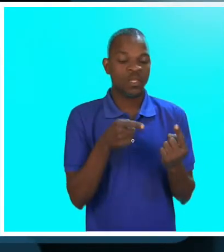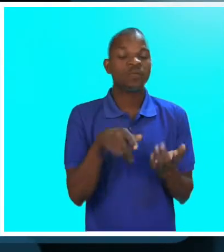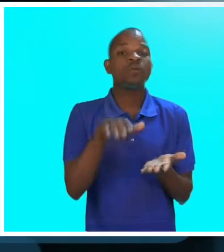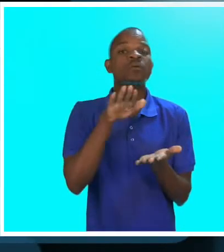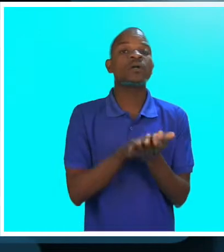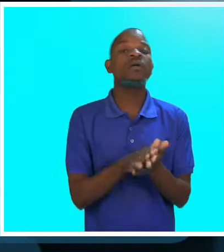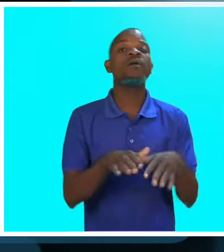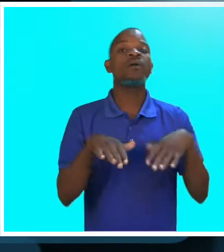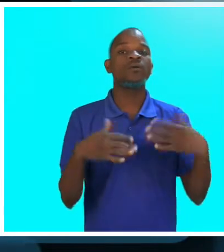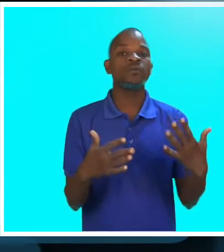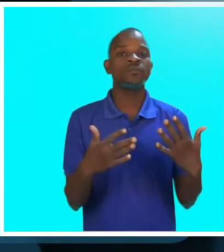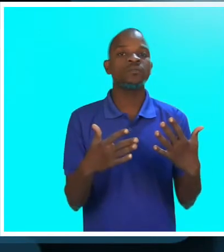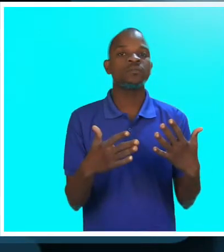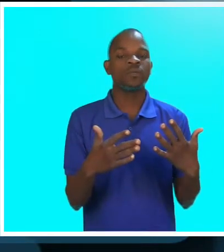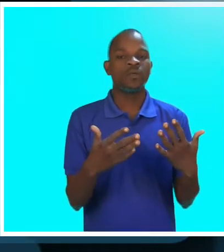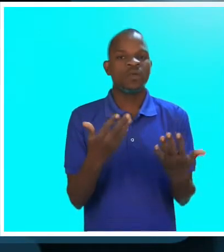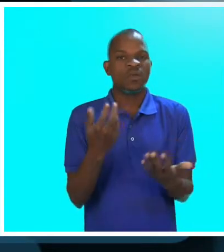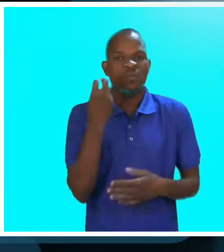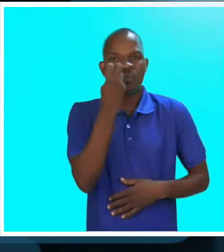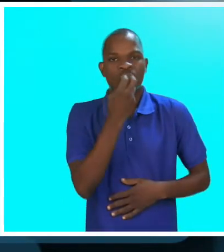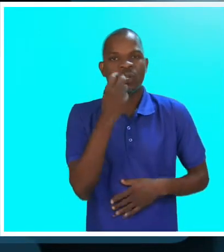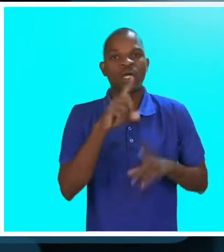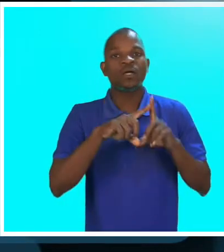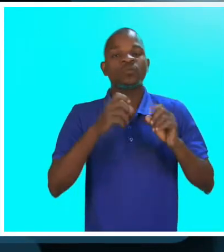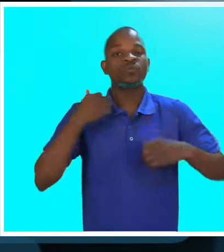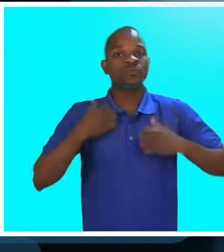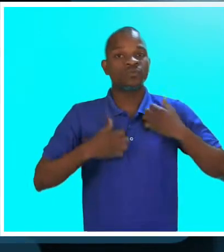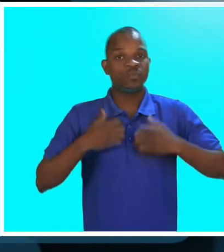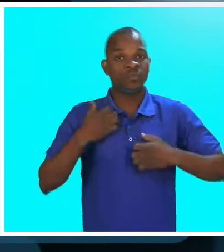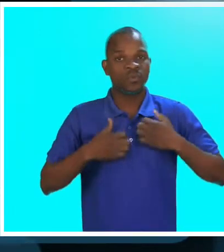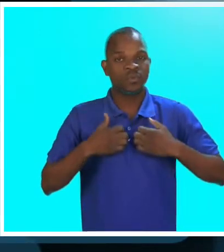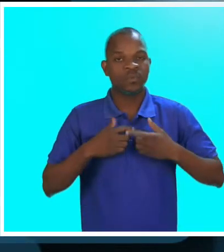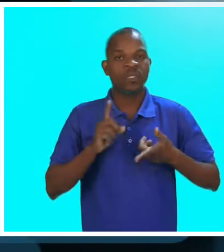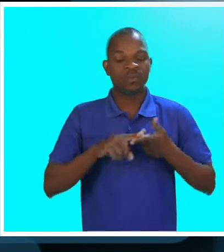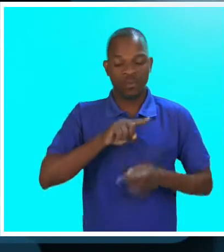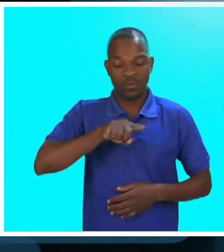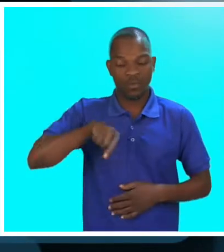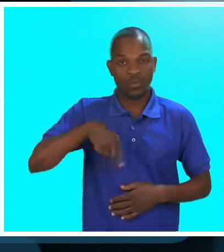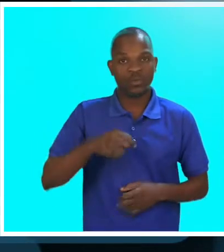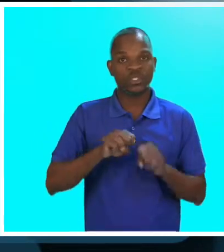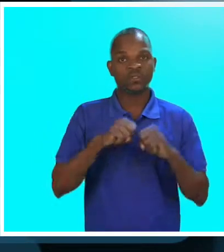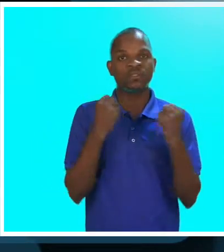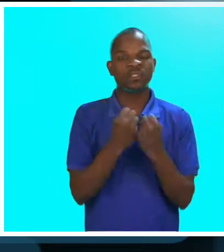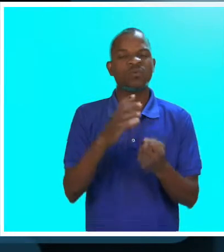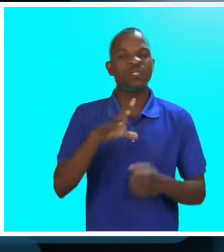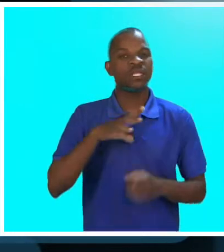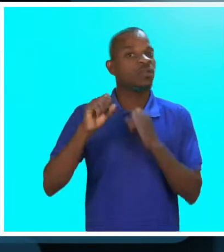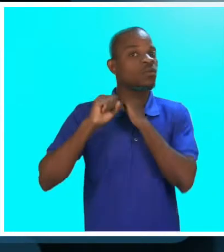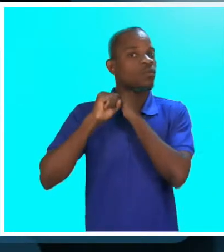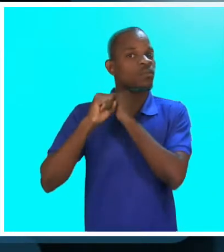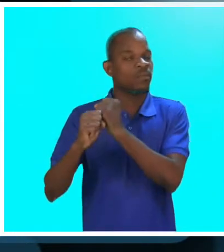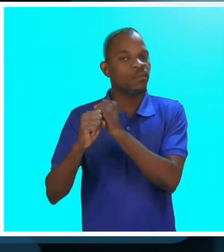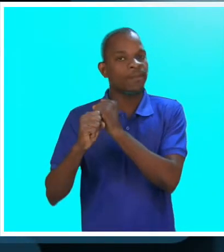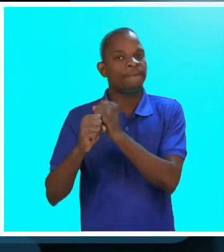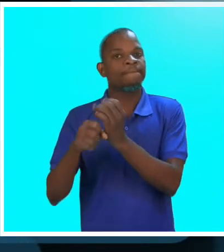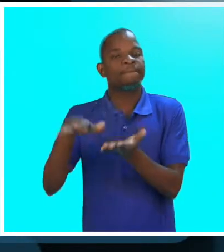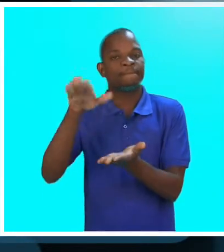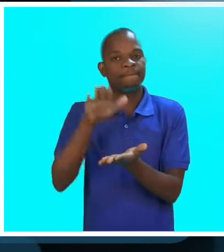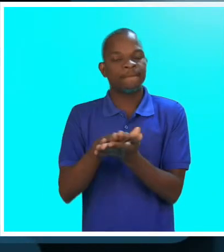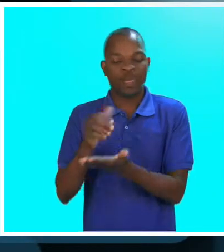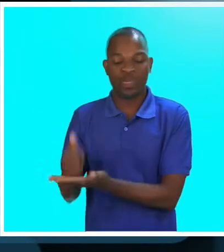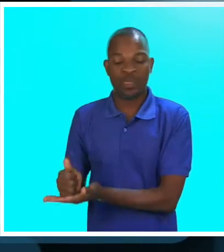nós temos recebido para frequentar qualquer que seja curso evento procura por uma necessidade então